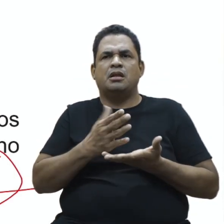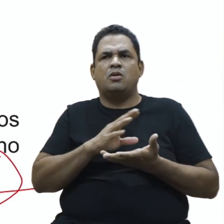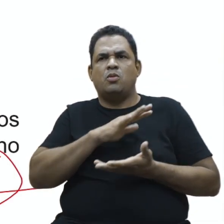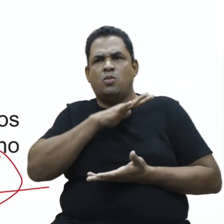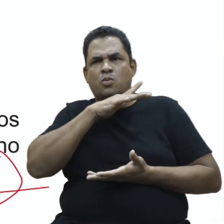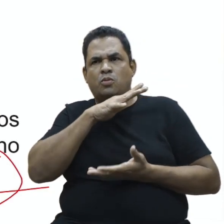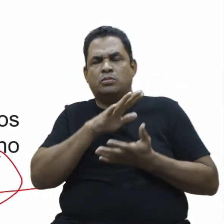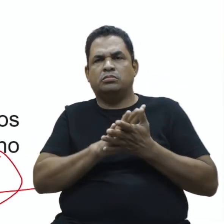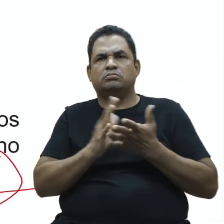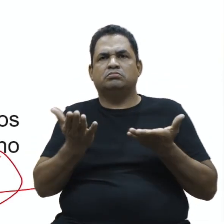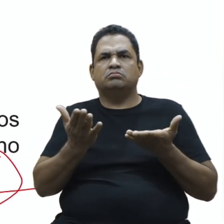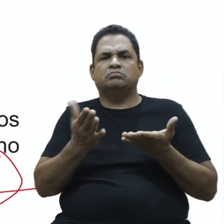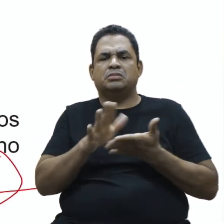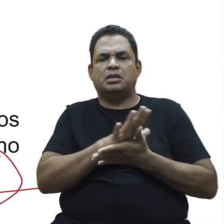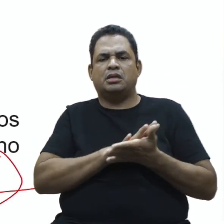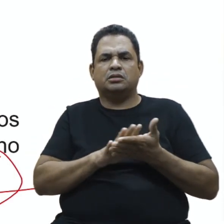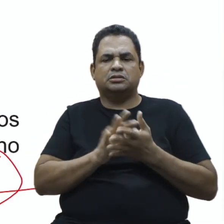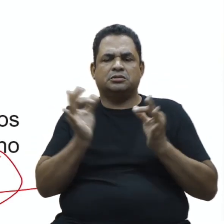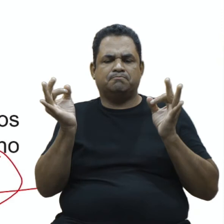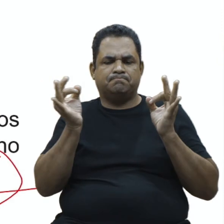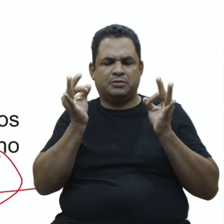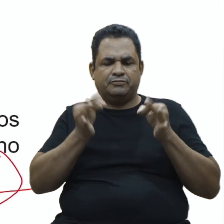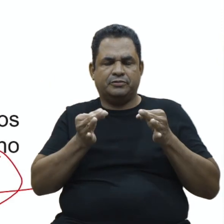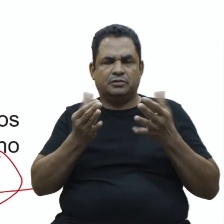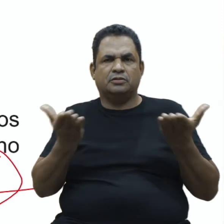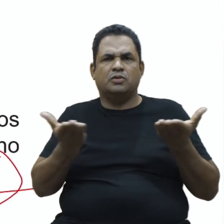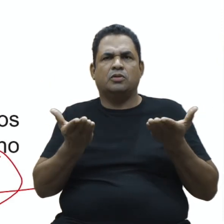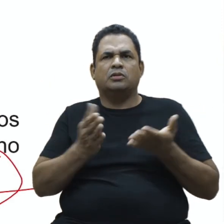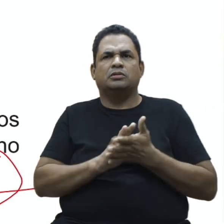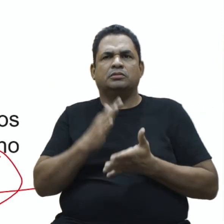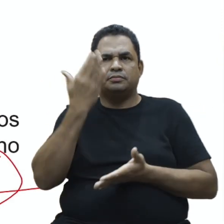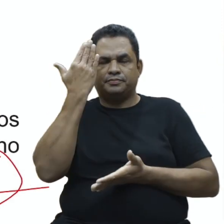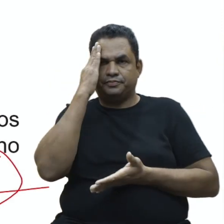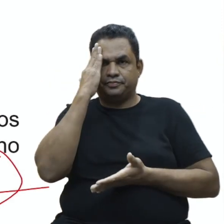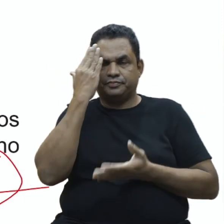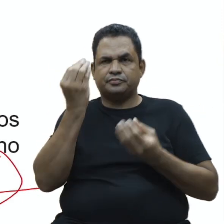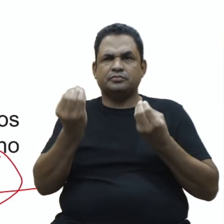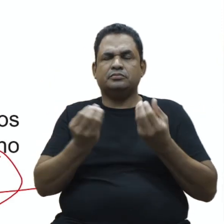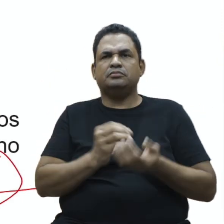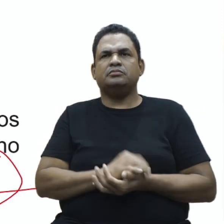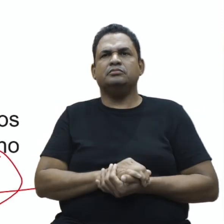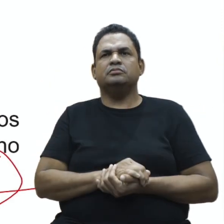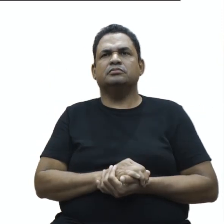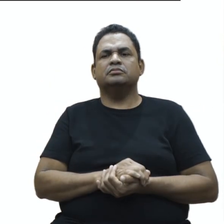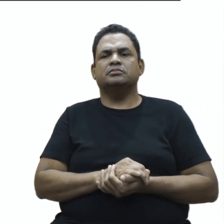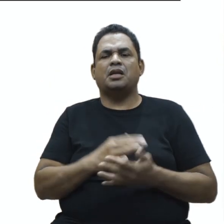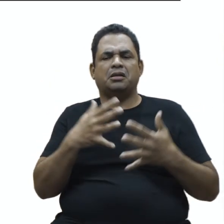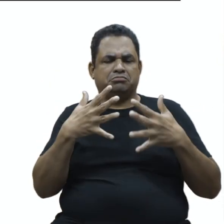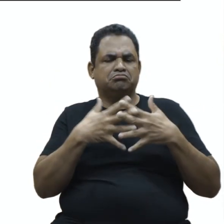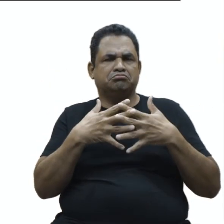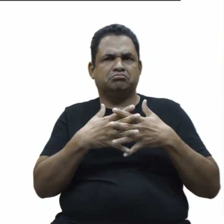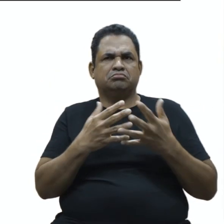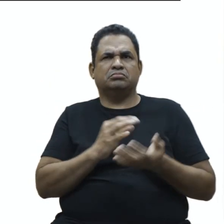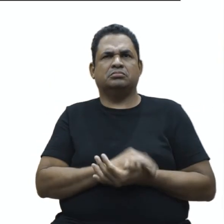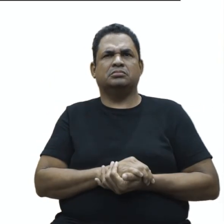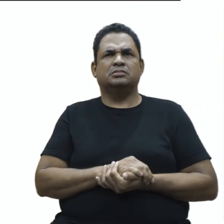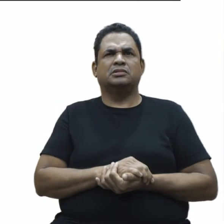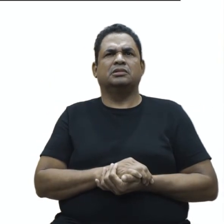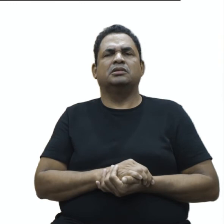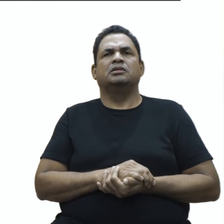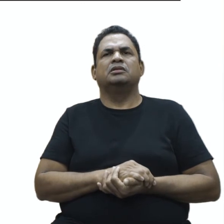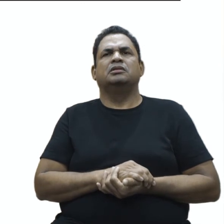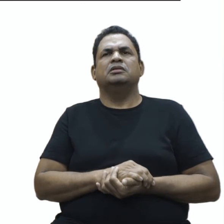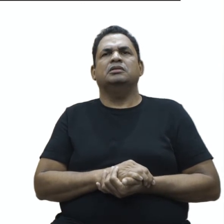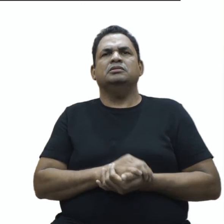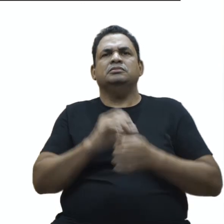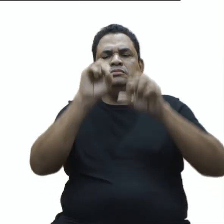nada que seja perfeito, ok? Entenderam aí como o negócio é complicado mesmo. Bom, o